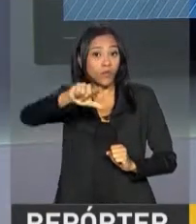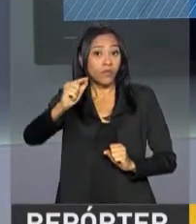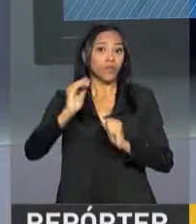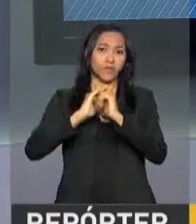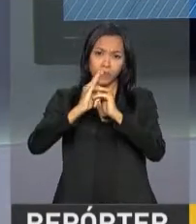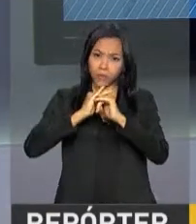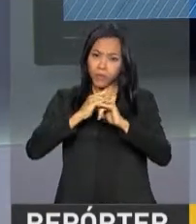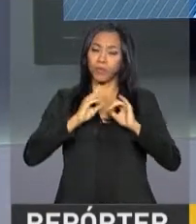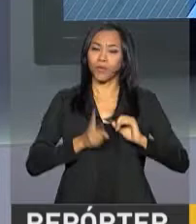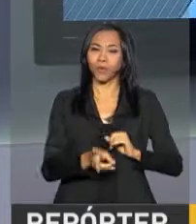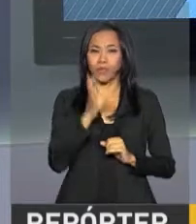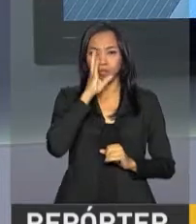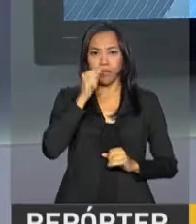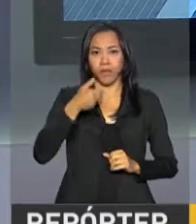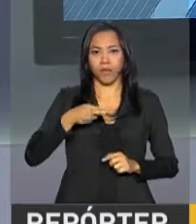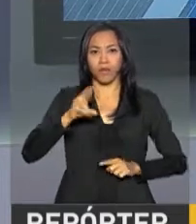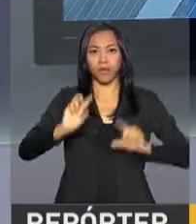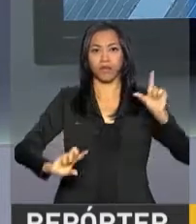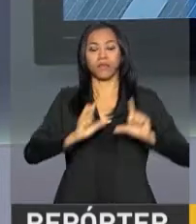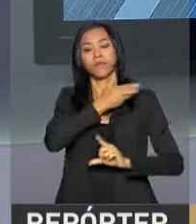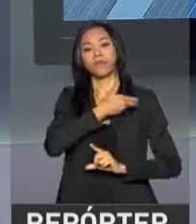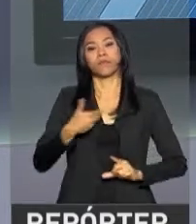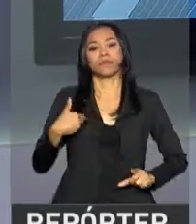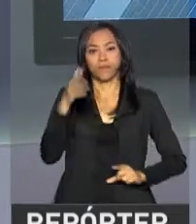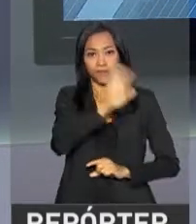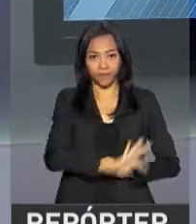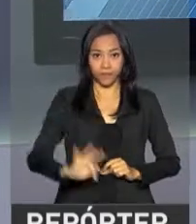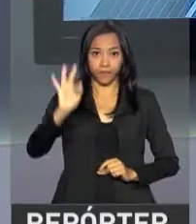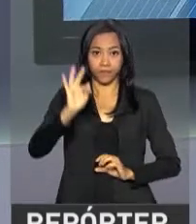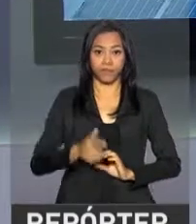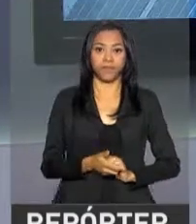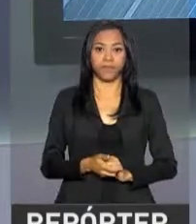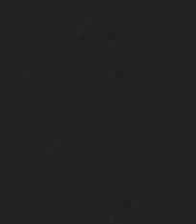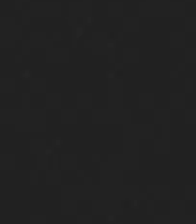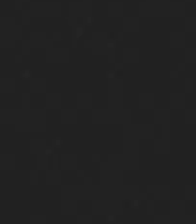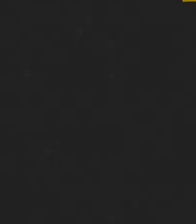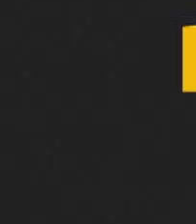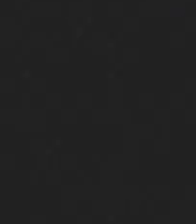youtube continue com a gente na nbr a tv do governo federal